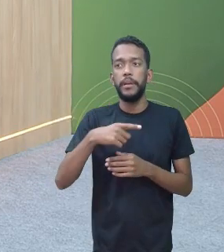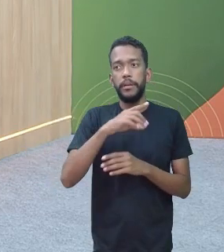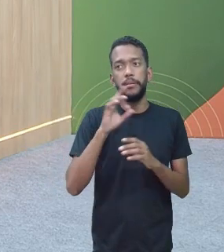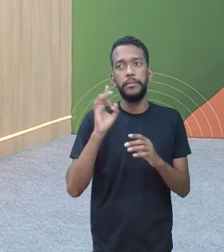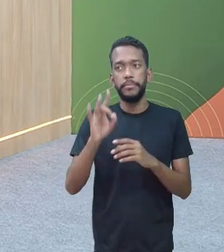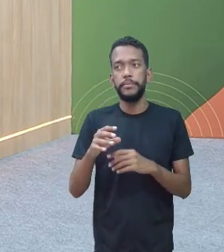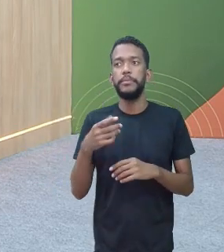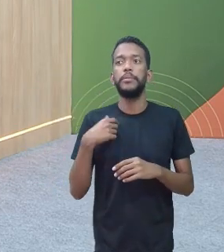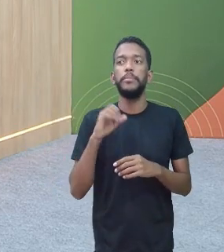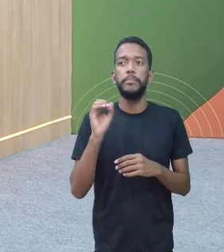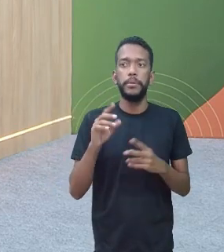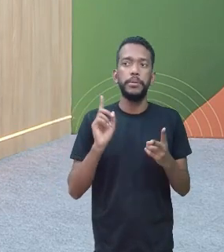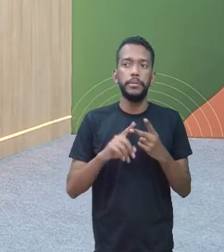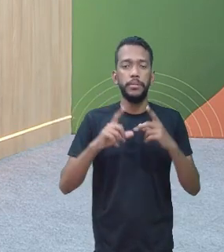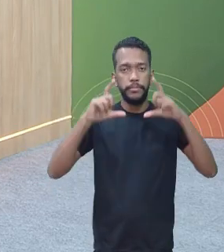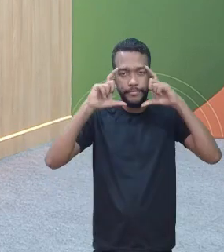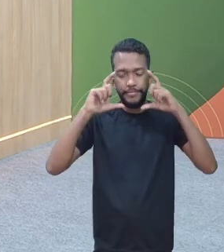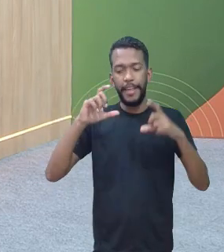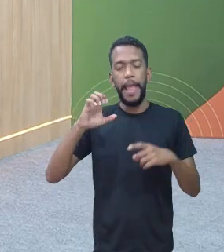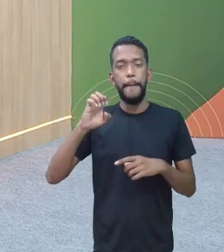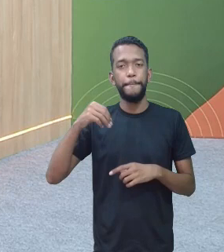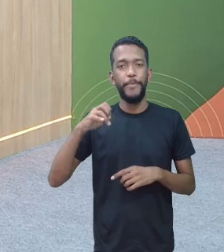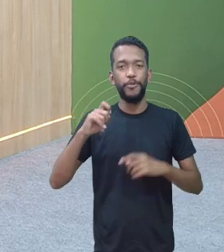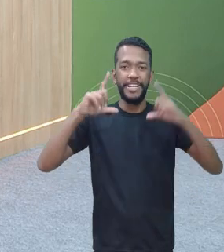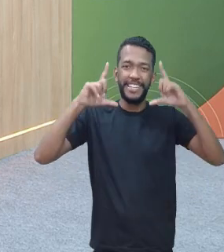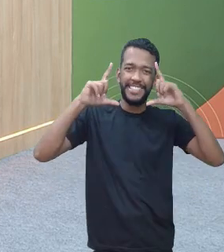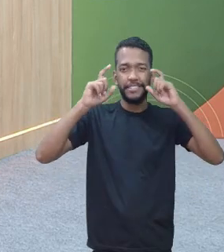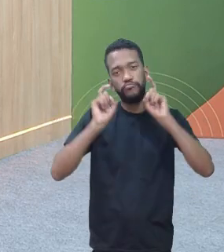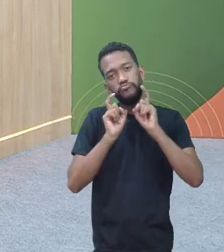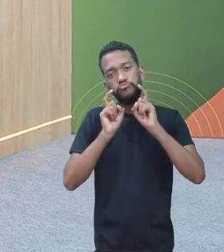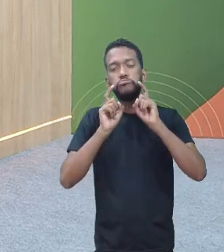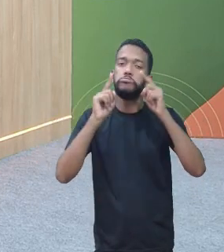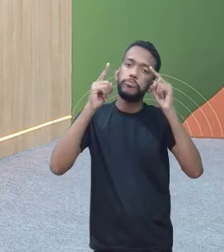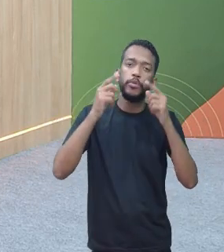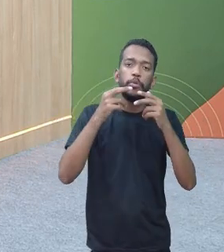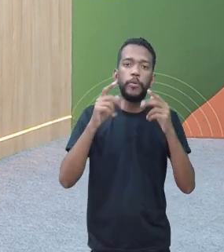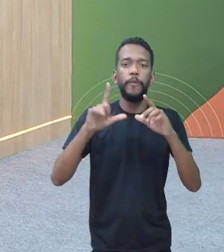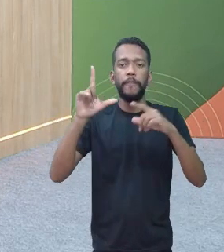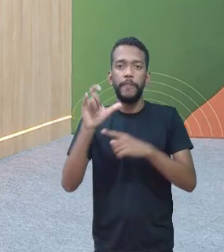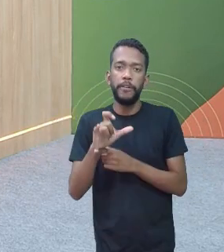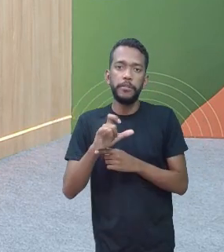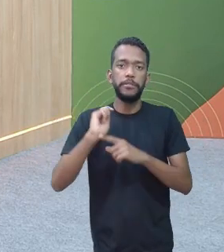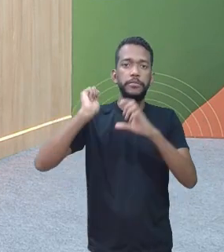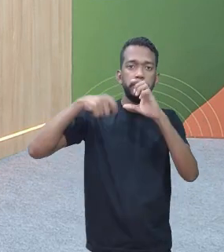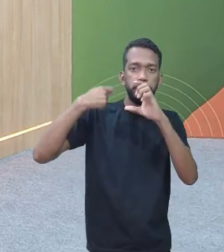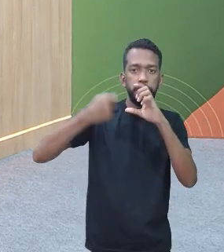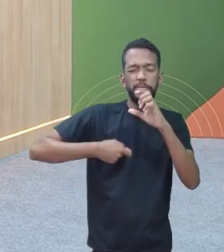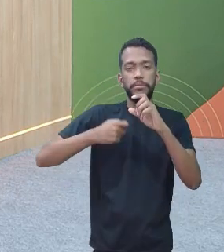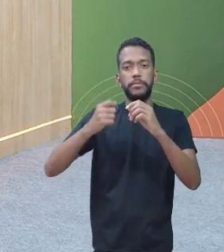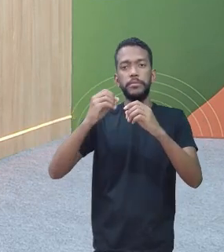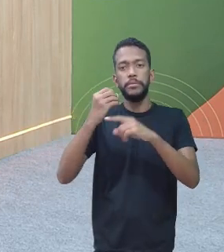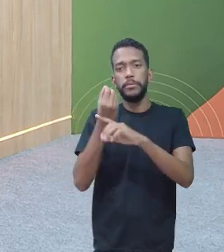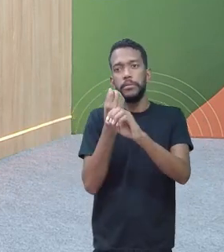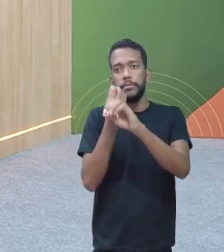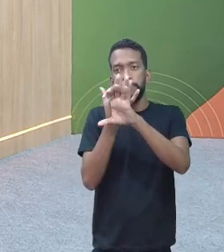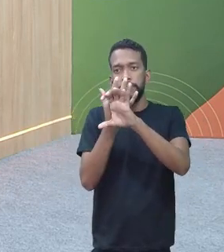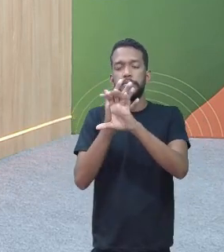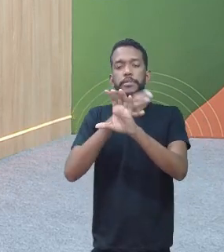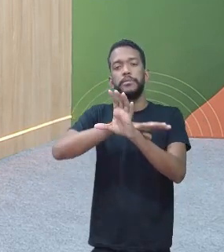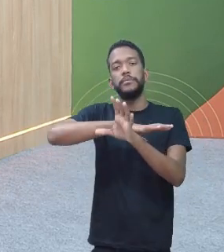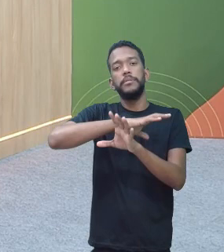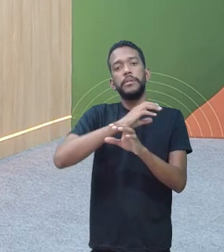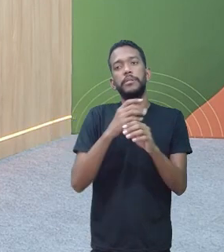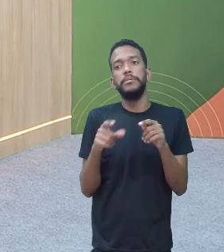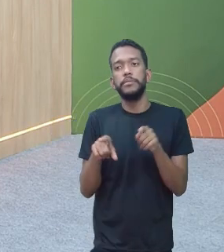mando, as carinhas, né, os emojis que eu compartilho, as fotos, os vídeos, as chamadas. Acho que tem a ideia